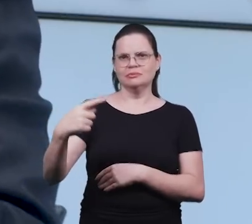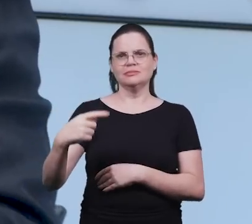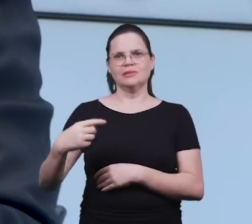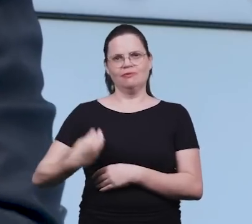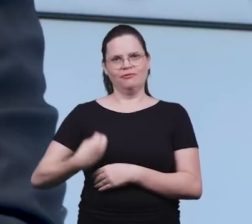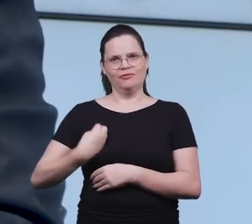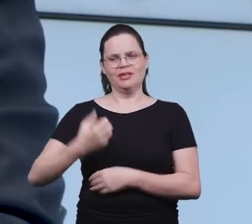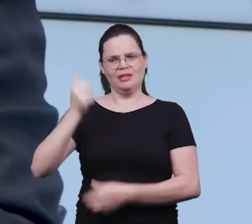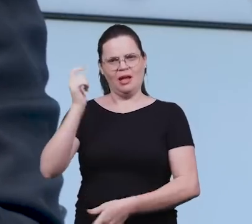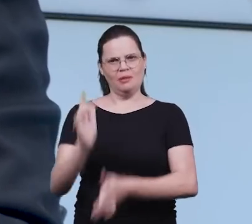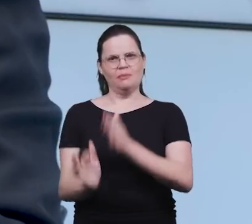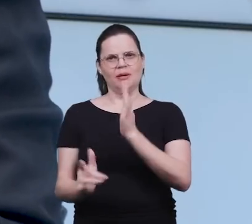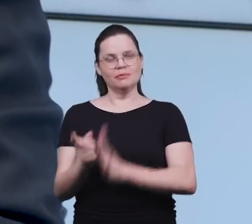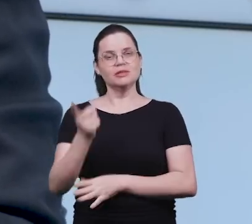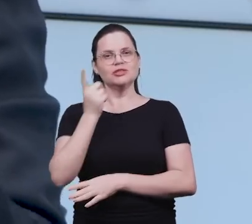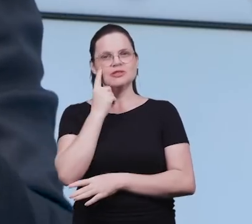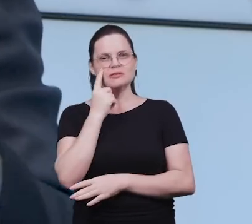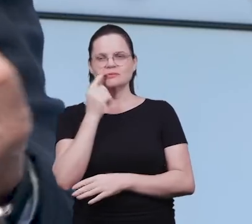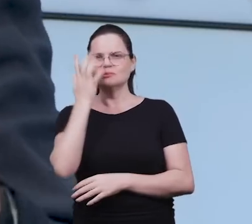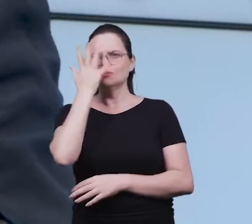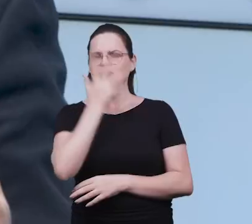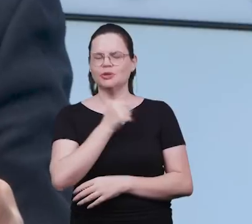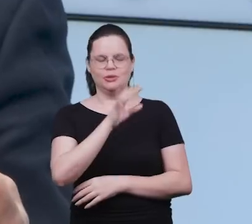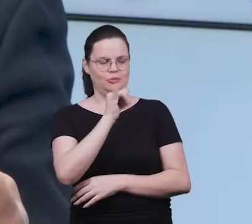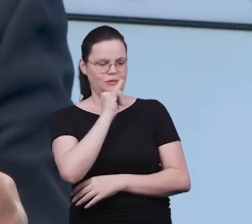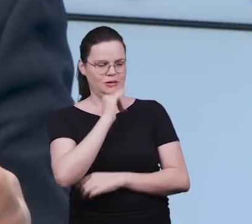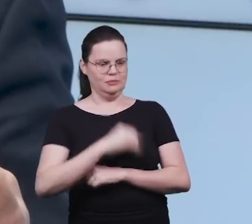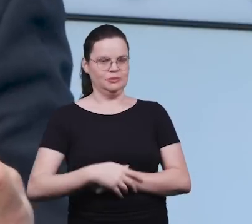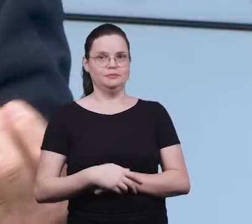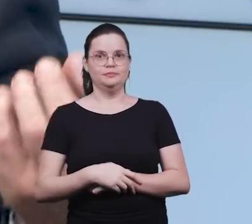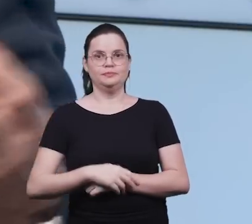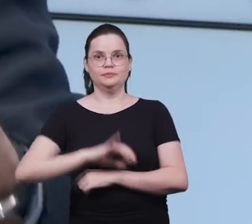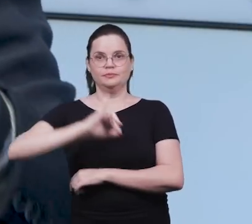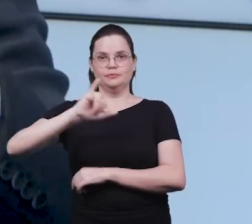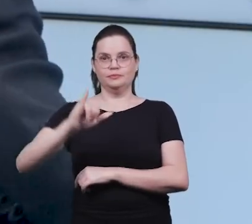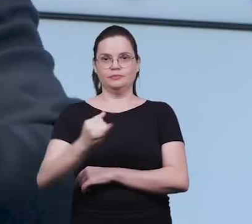coisa muito bonita ali. Por exemplo, que John Wesley,